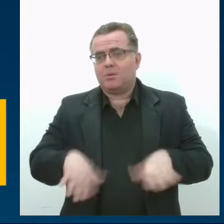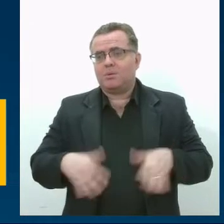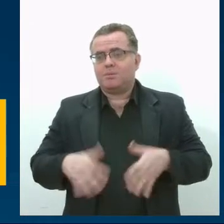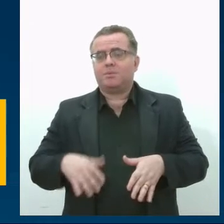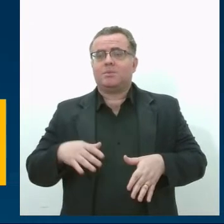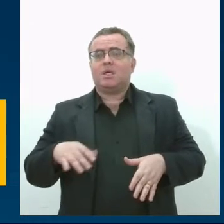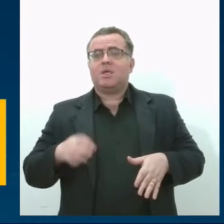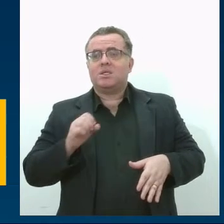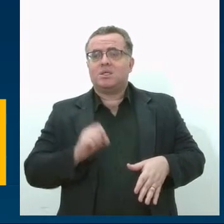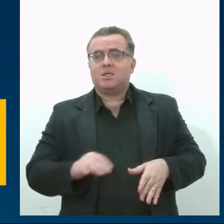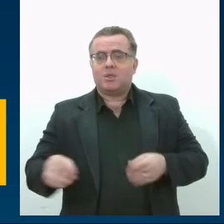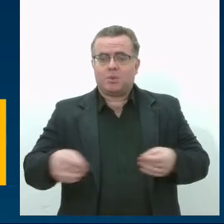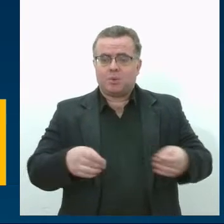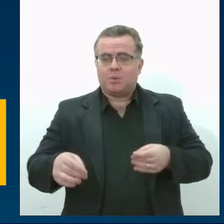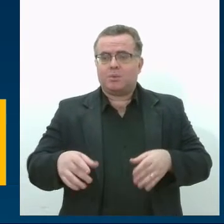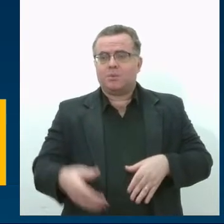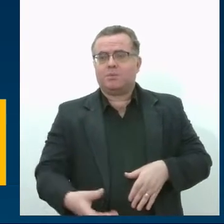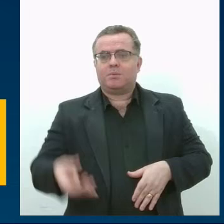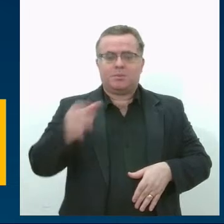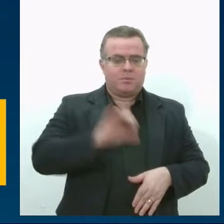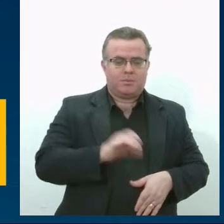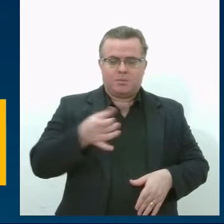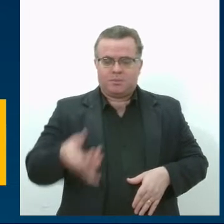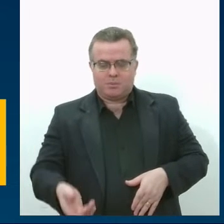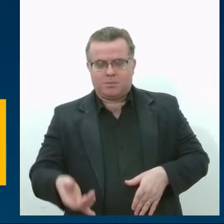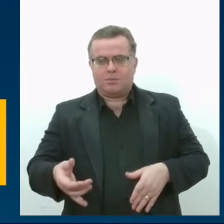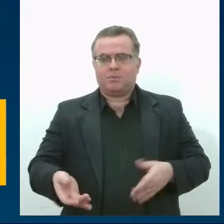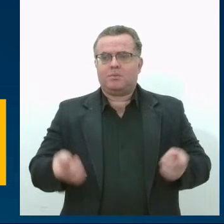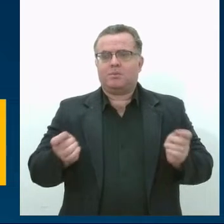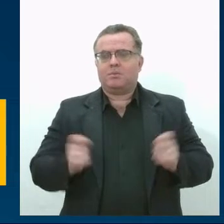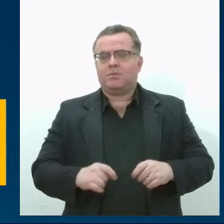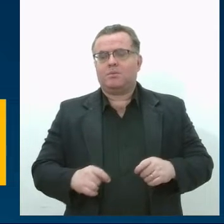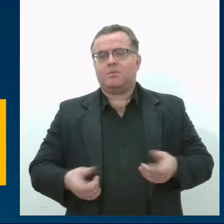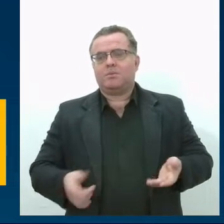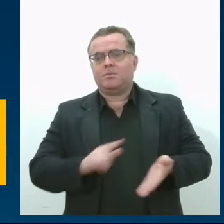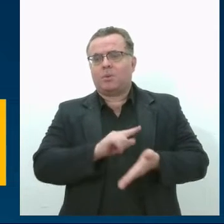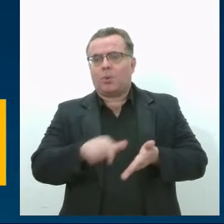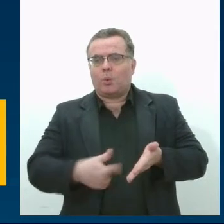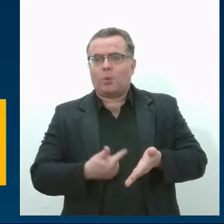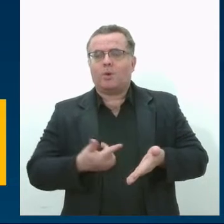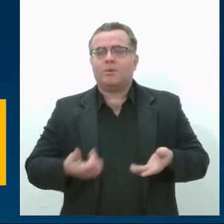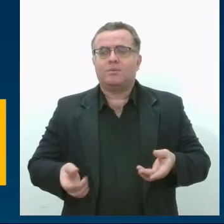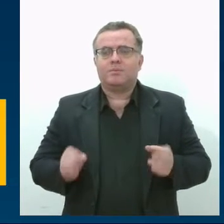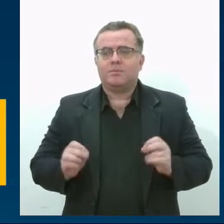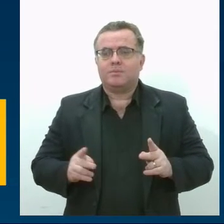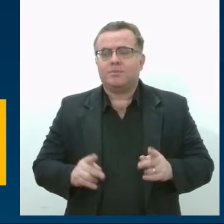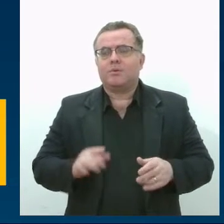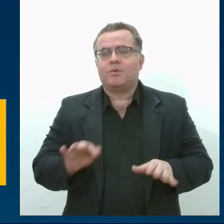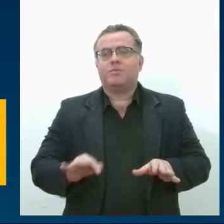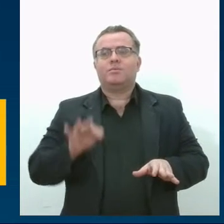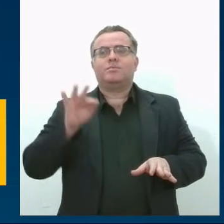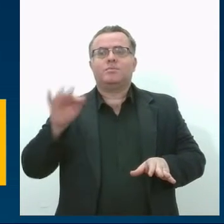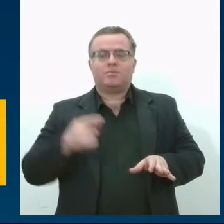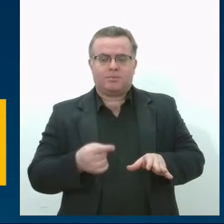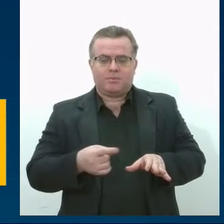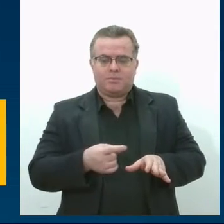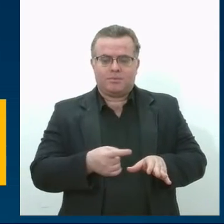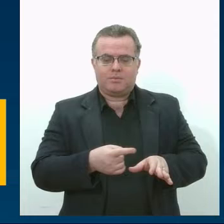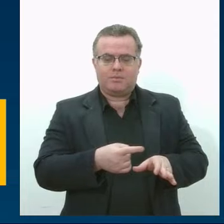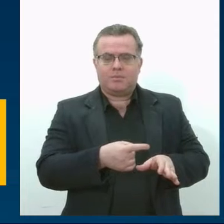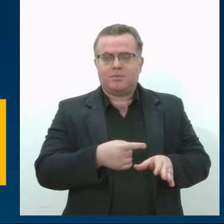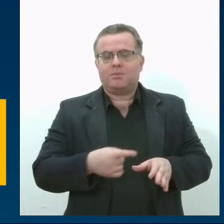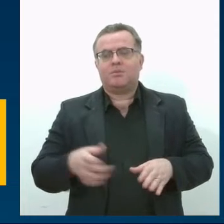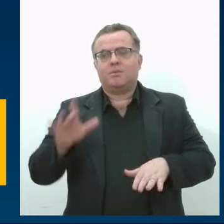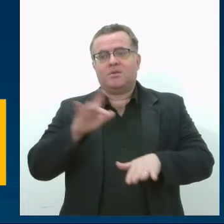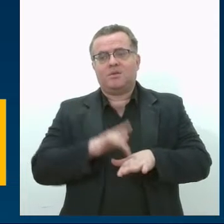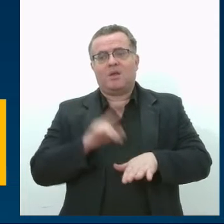movimento de derramar água desse depósito, esvaziar esse depósito, certamente a gente vai encontrar um foco de mosquito. E aí aumenta